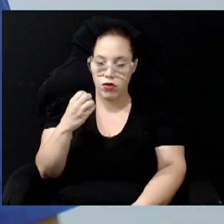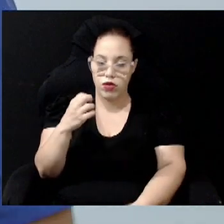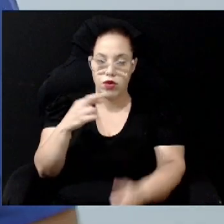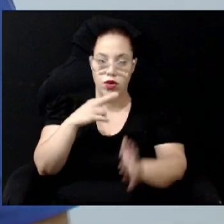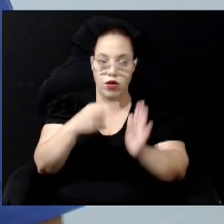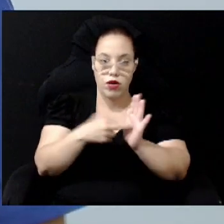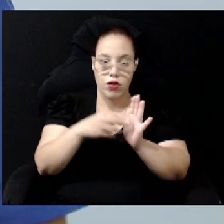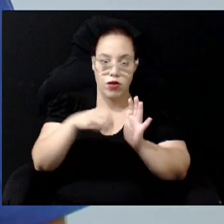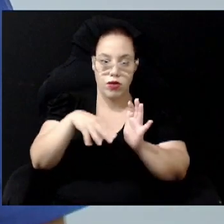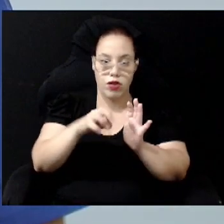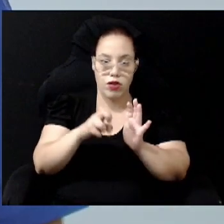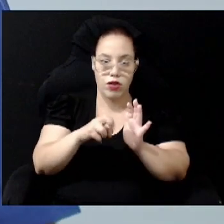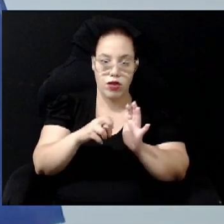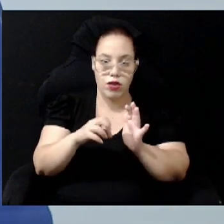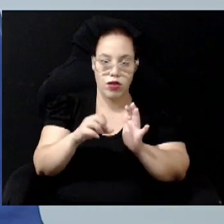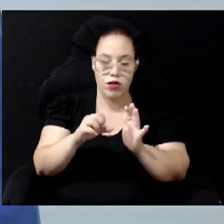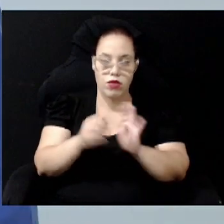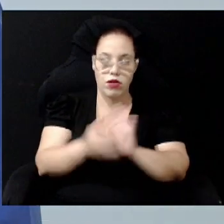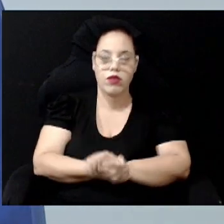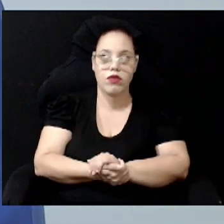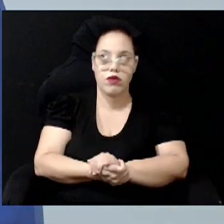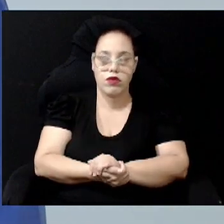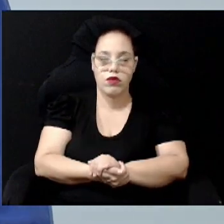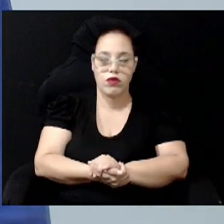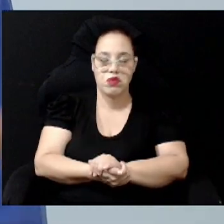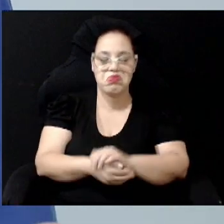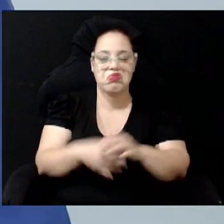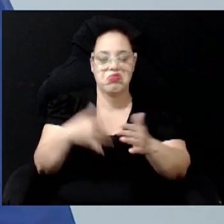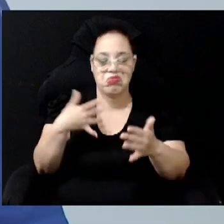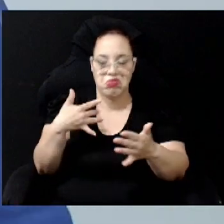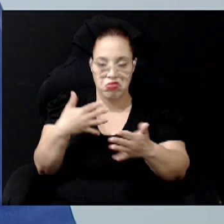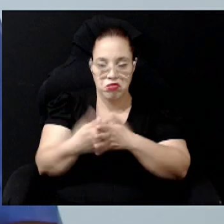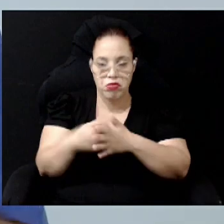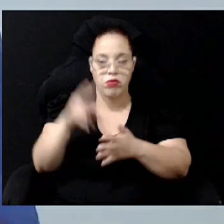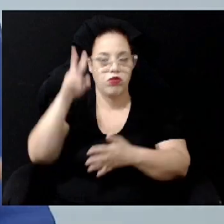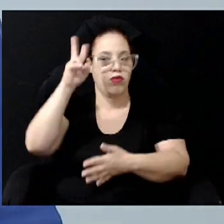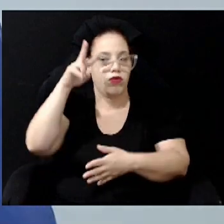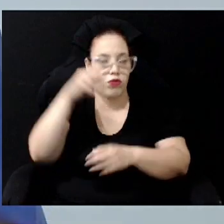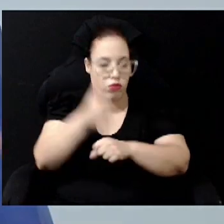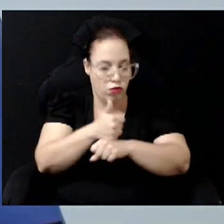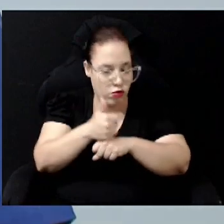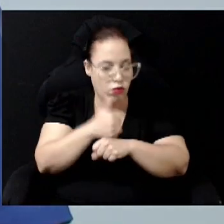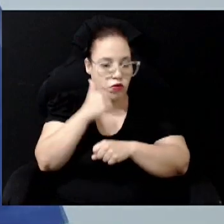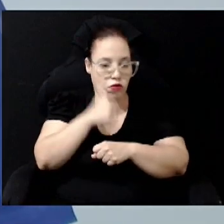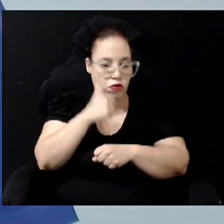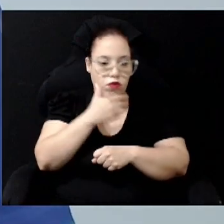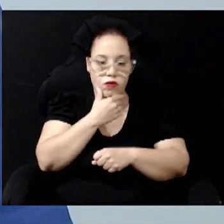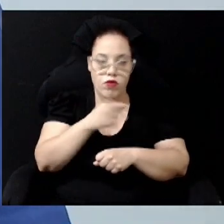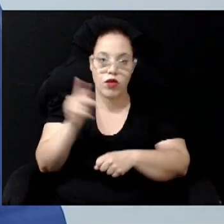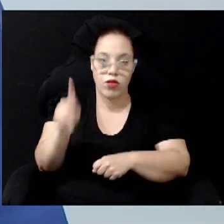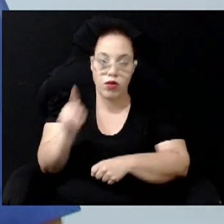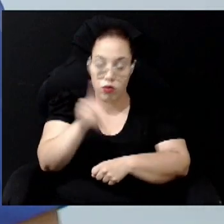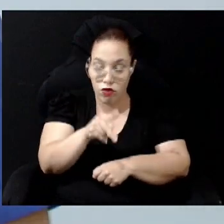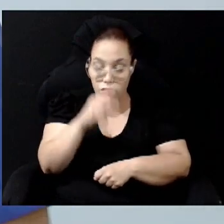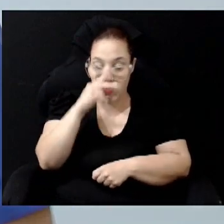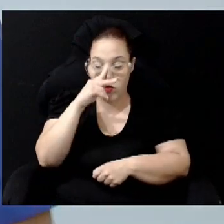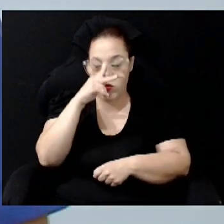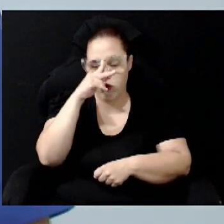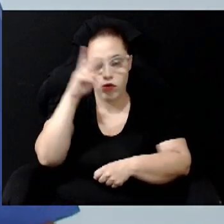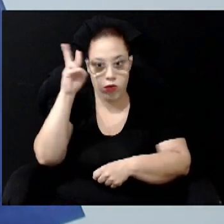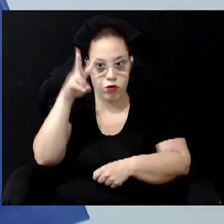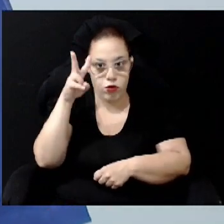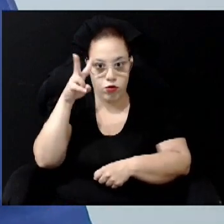tradição na formação de historiadores e historiadoras, né? Professores e professoras de História já há bastante